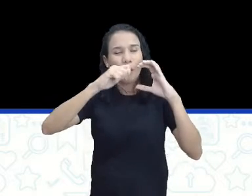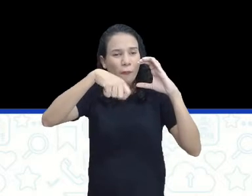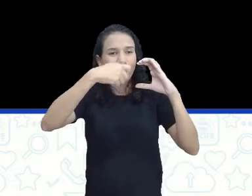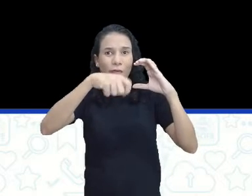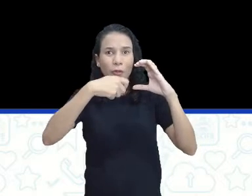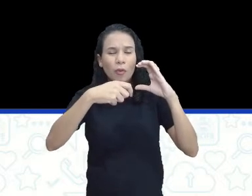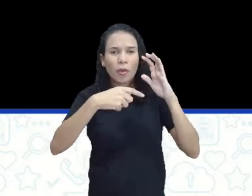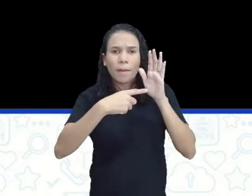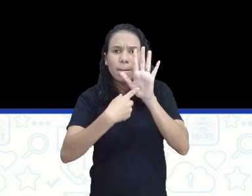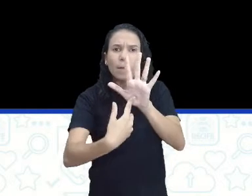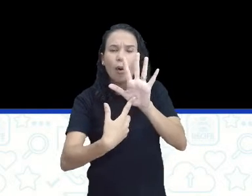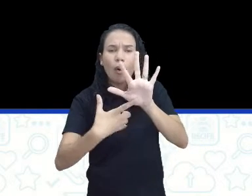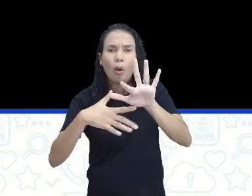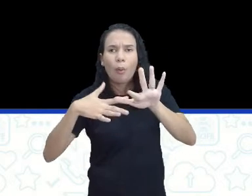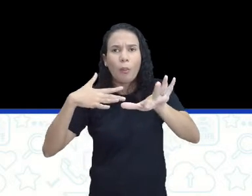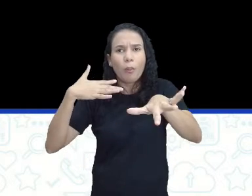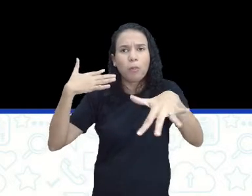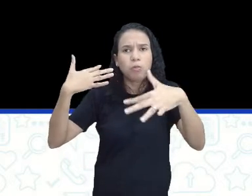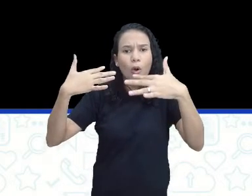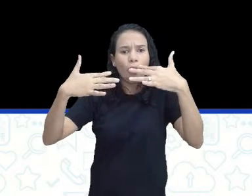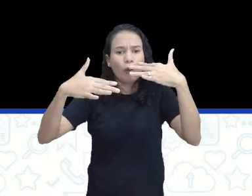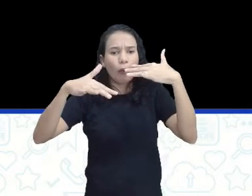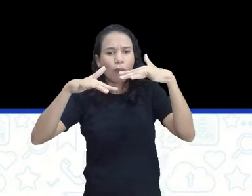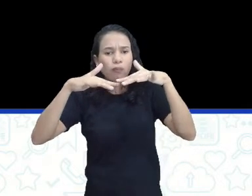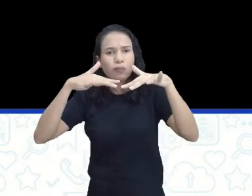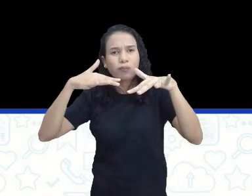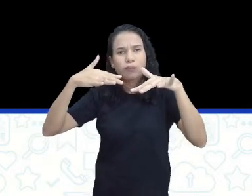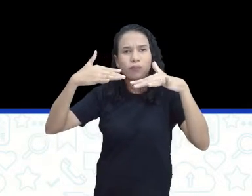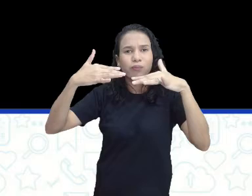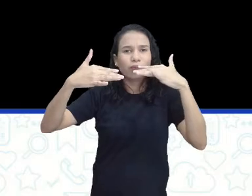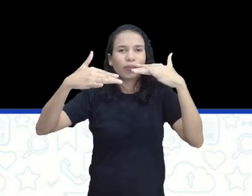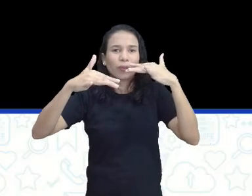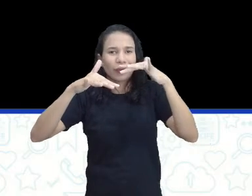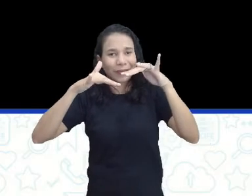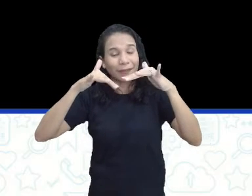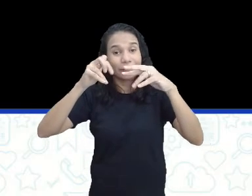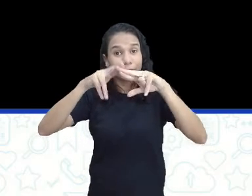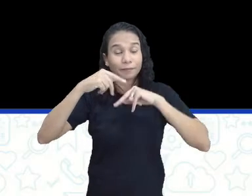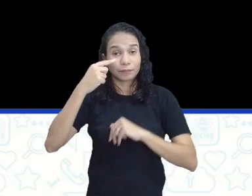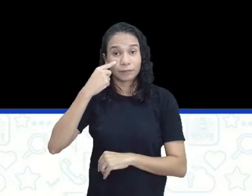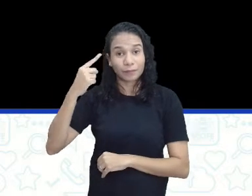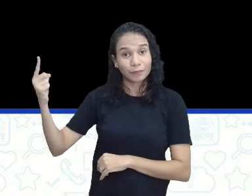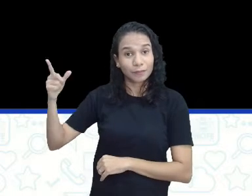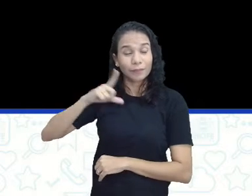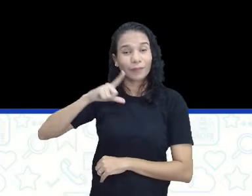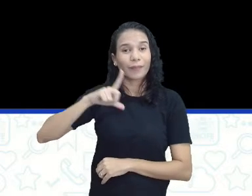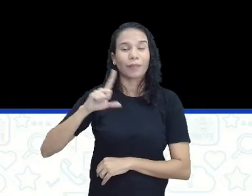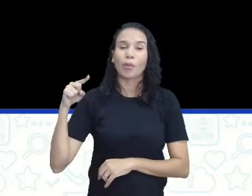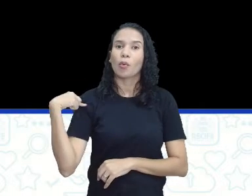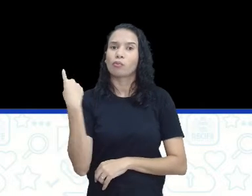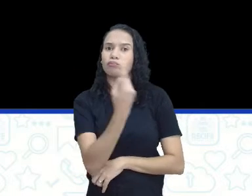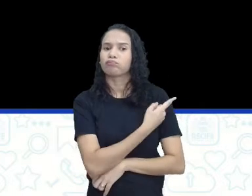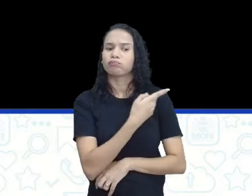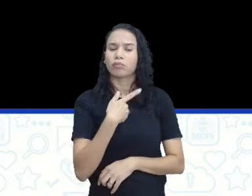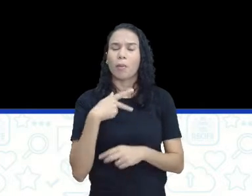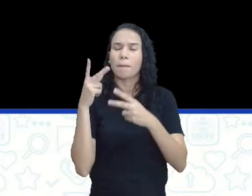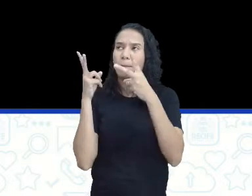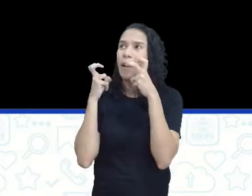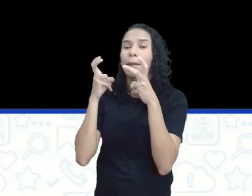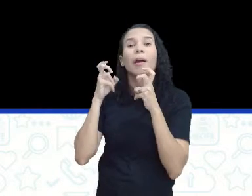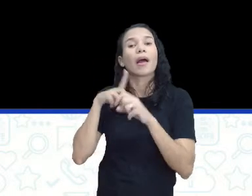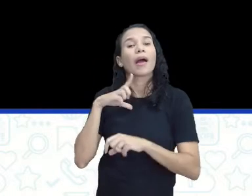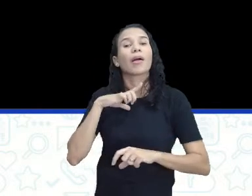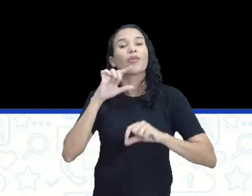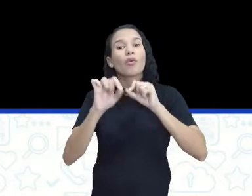está retratando aí como é a nossa Via Láctea, tá certo? E nessa Via Láctea, na nossa casa,